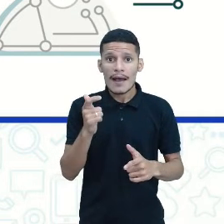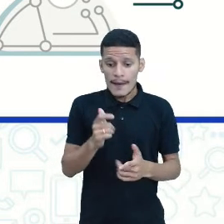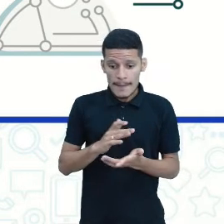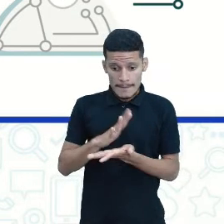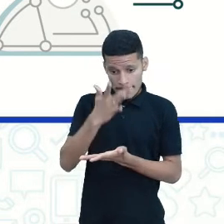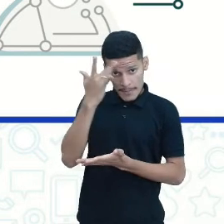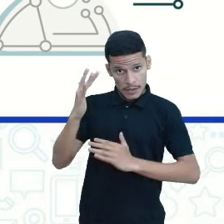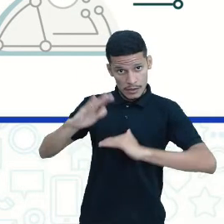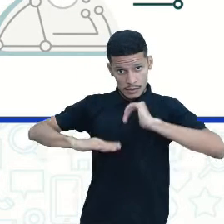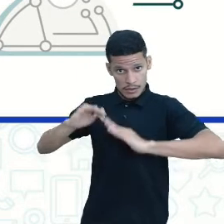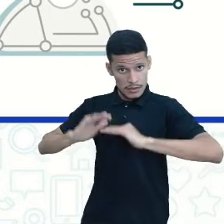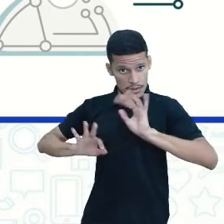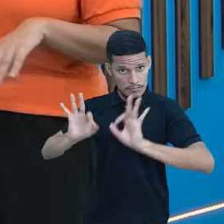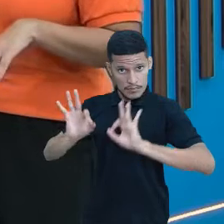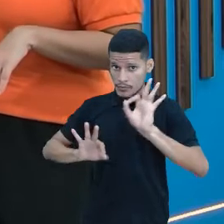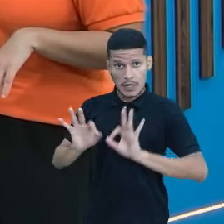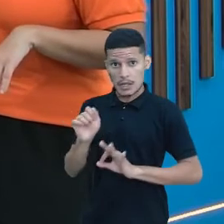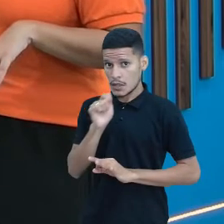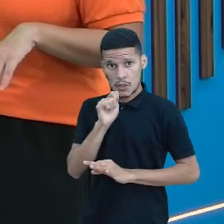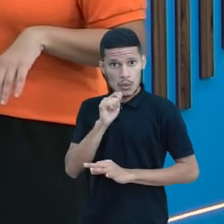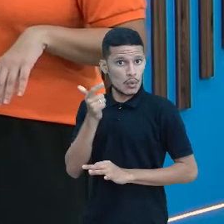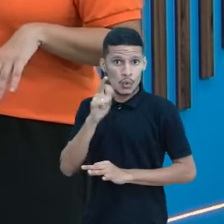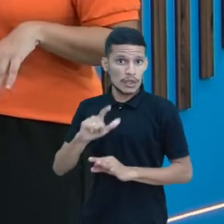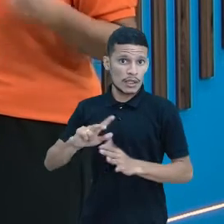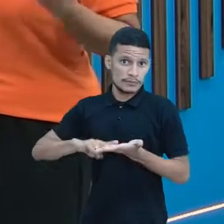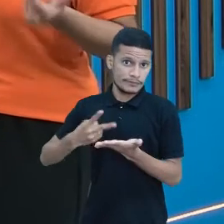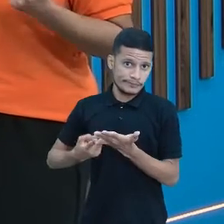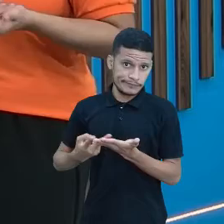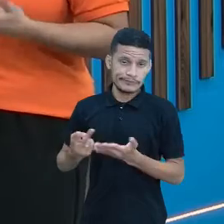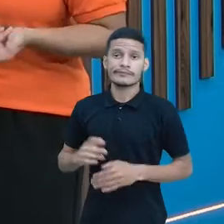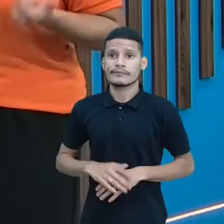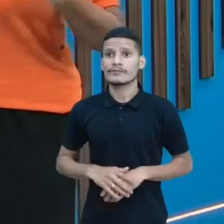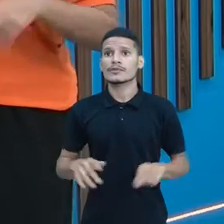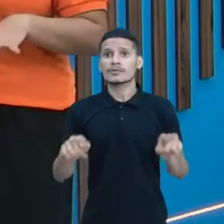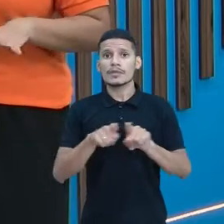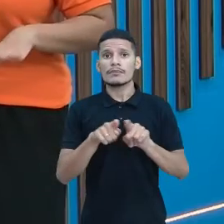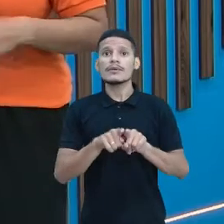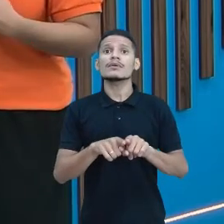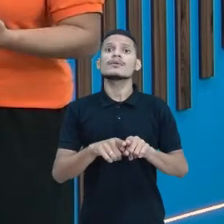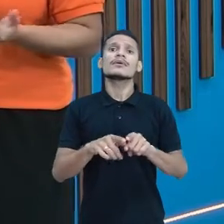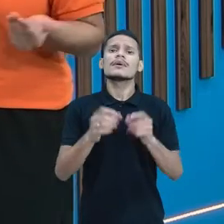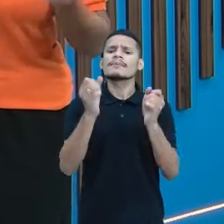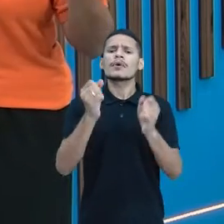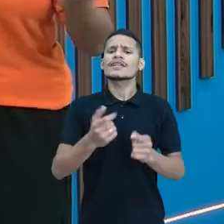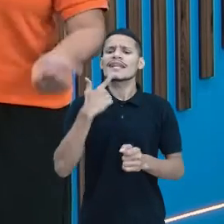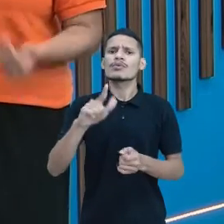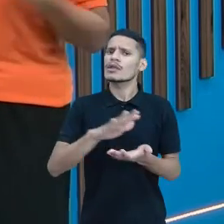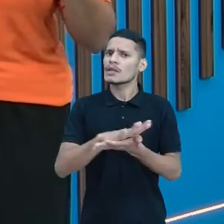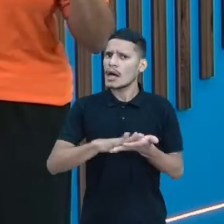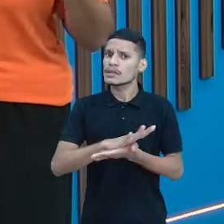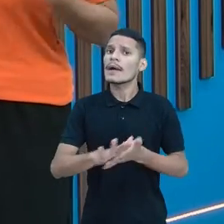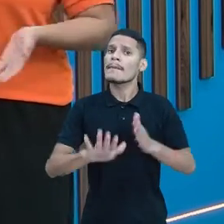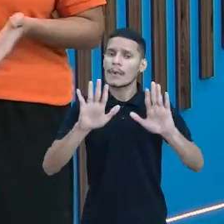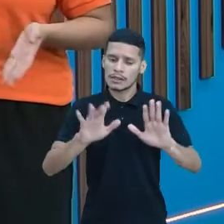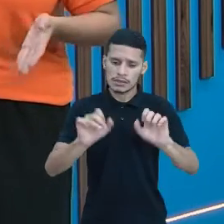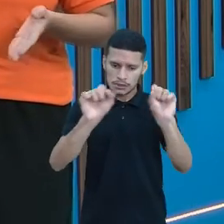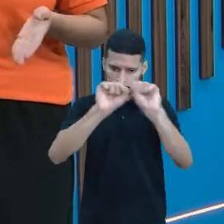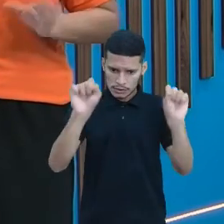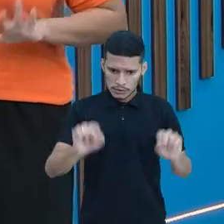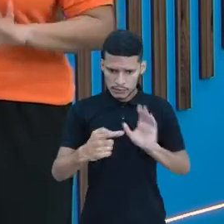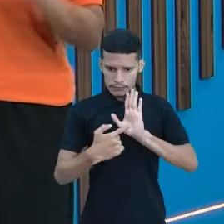fazer essa tradução. E aí pode nem ser mesmo uma língua, mas um sistema ainda mais profundo de